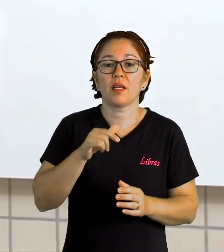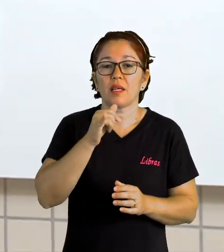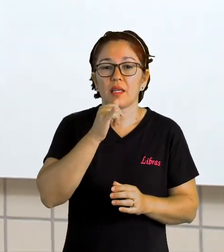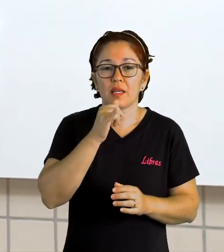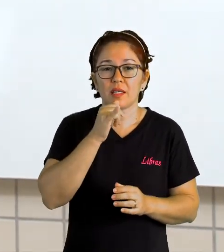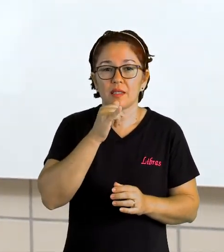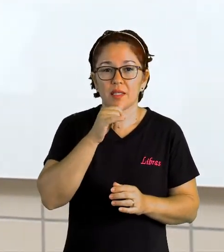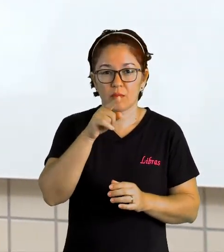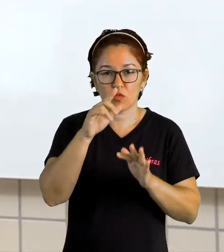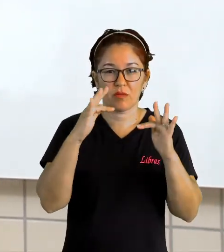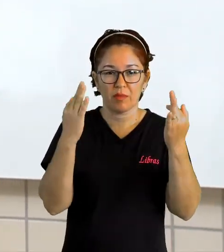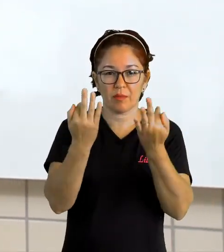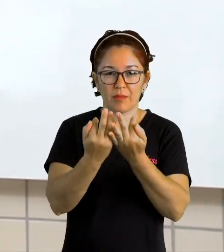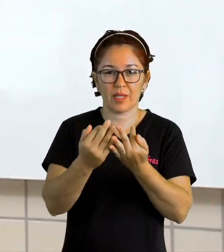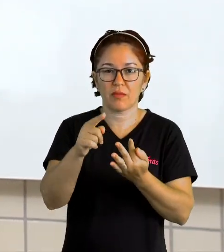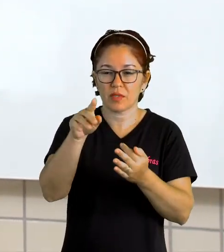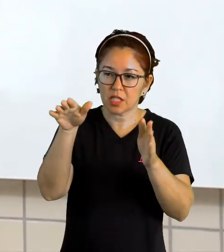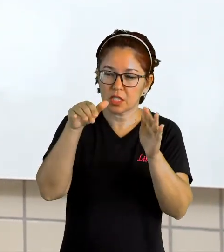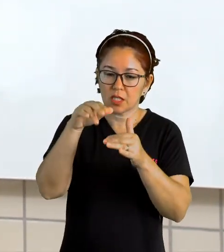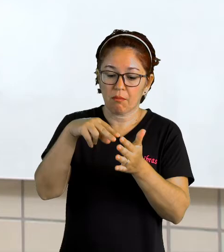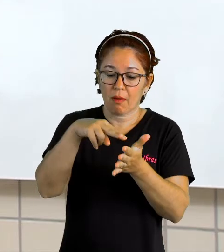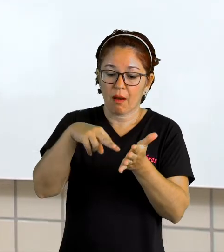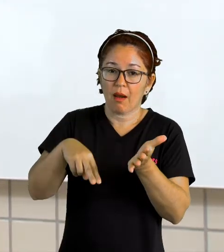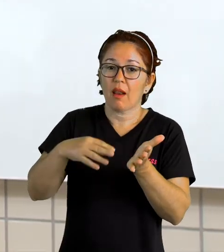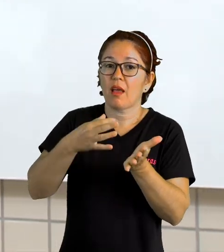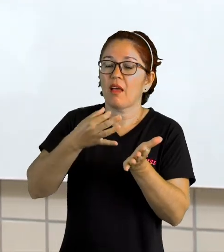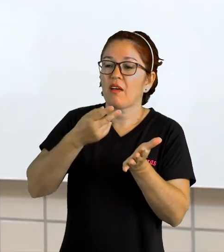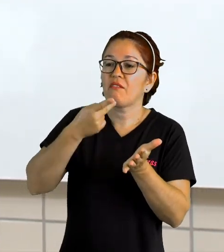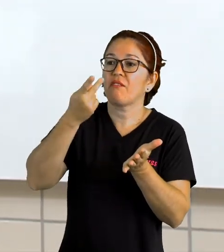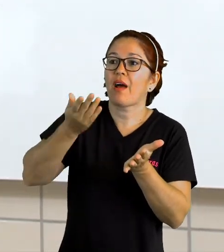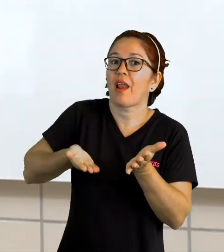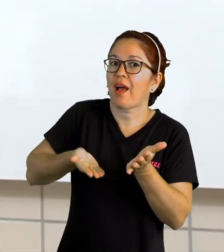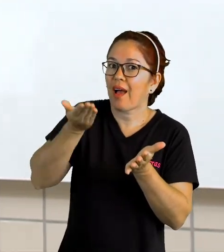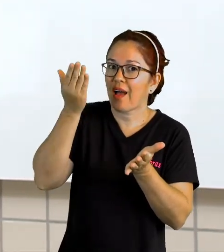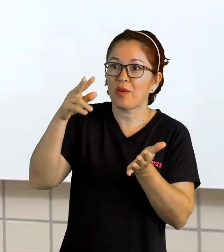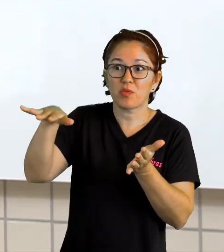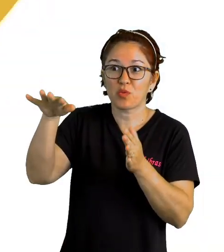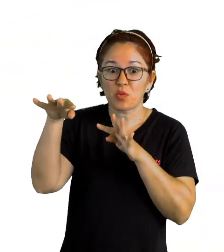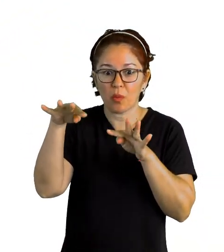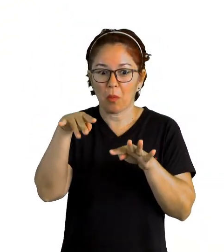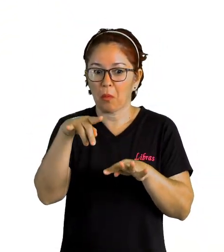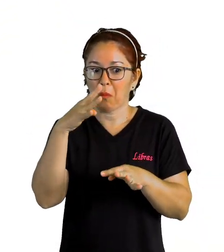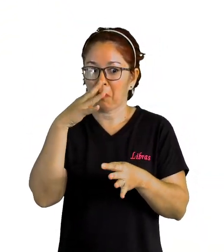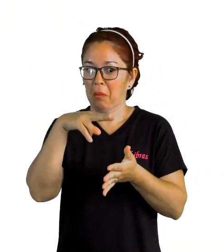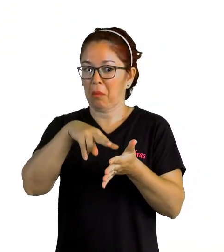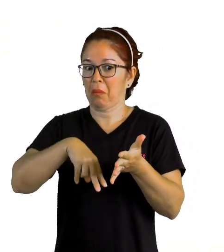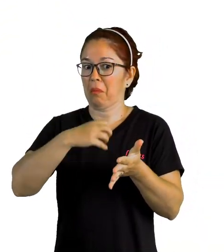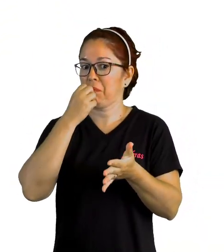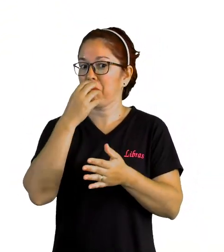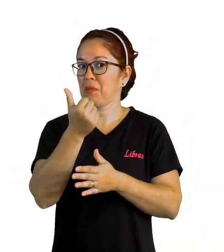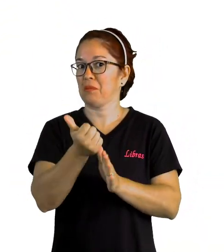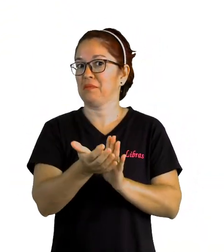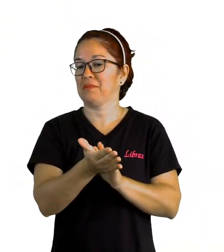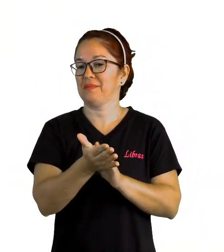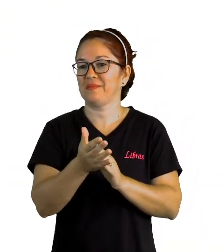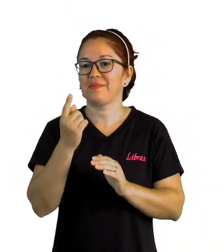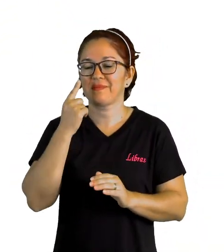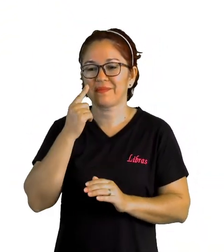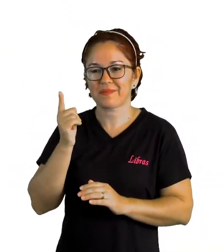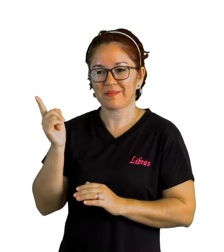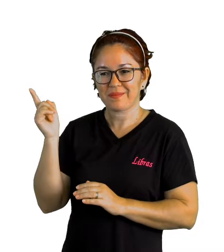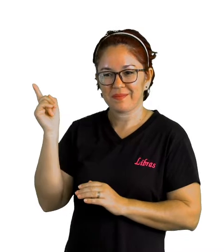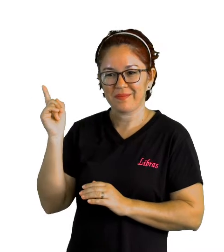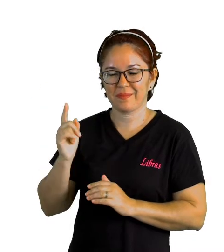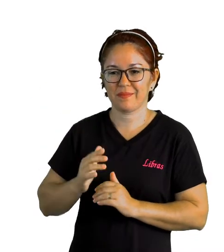ver o quanto você está lendo bem. Então vamos acompanhar comigo aí no quadro, tá? Aí